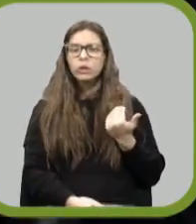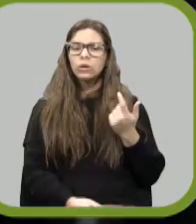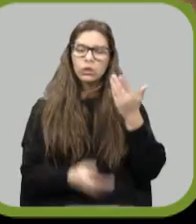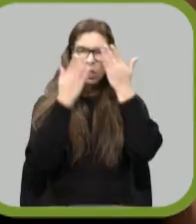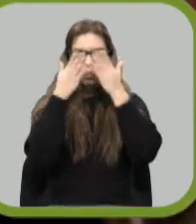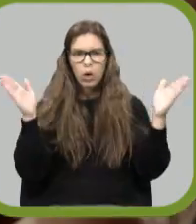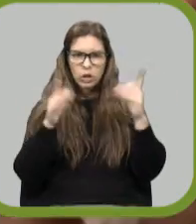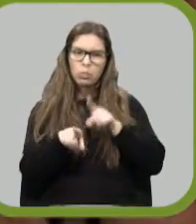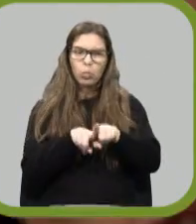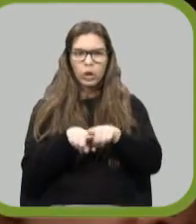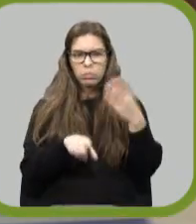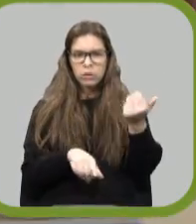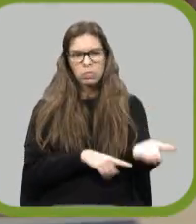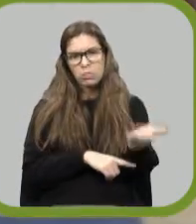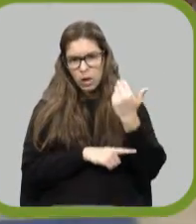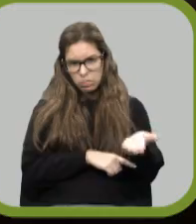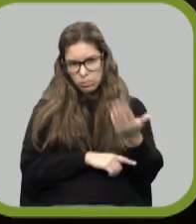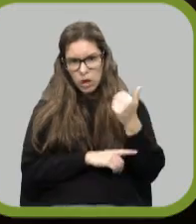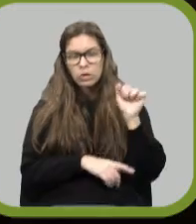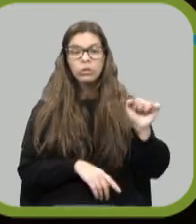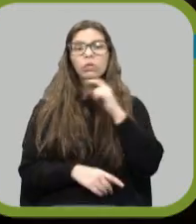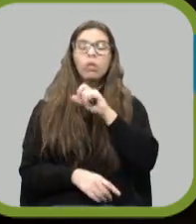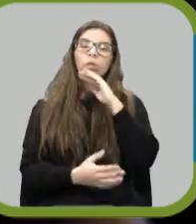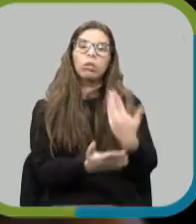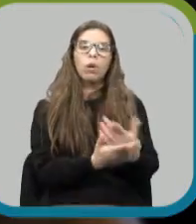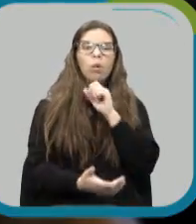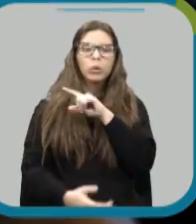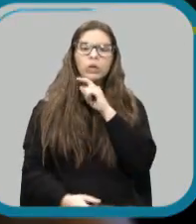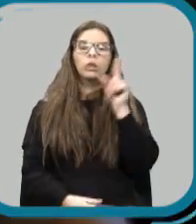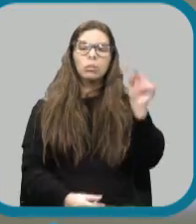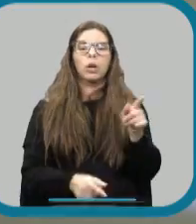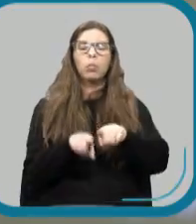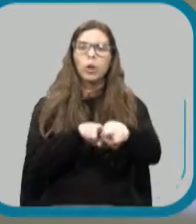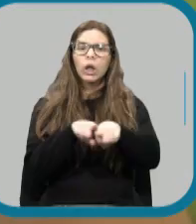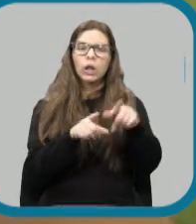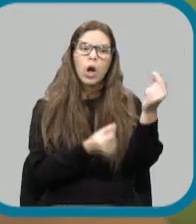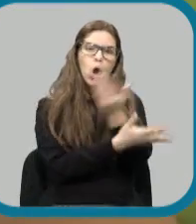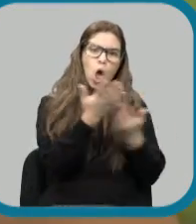menos maduras neste momento, eu acho que há uma enorme oportunidade. E também porque as economias e